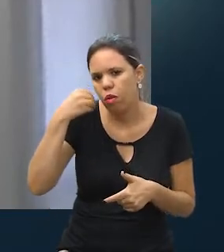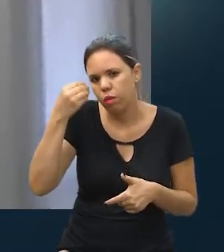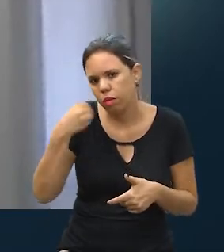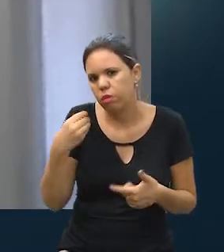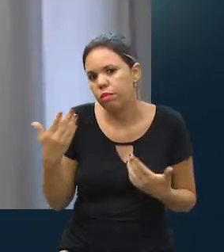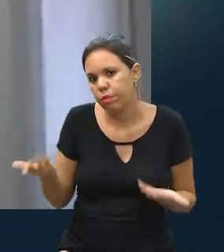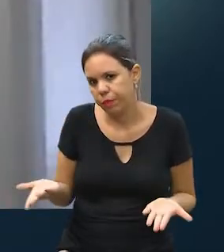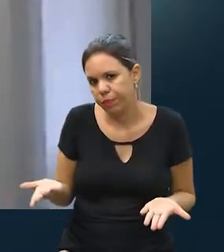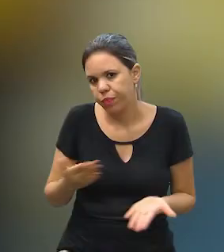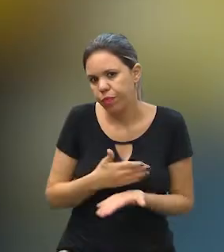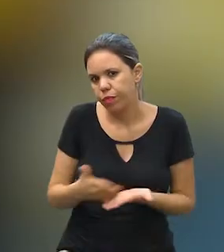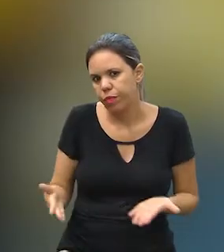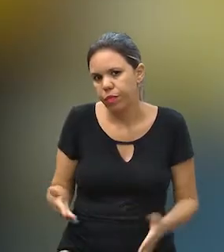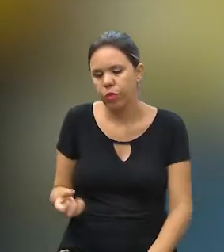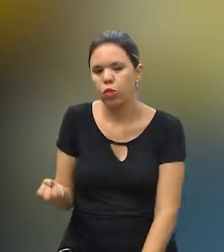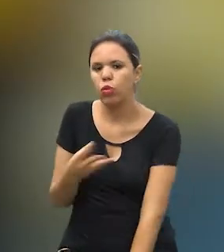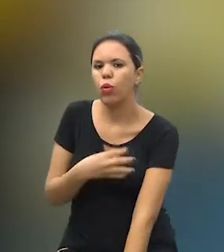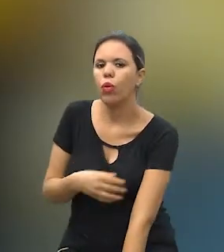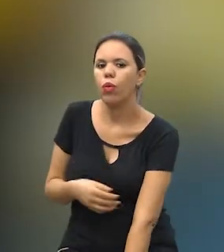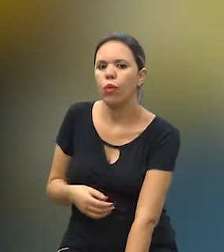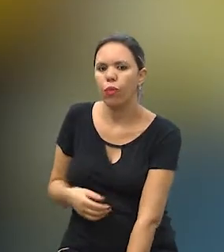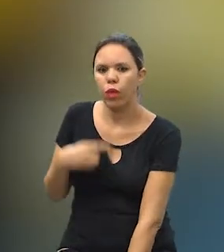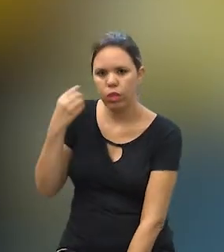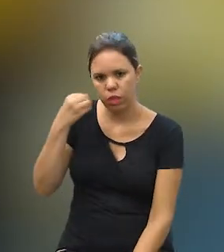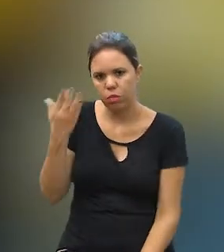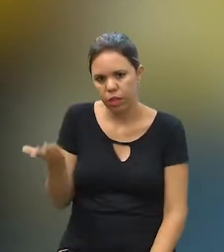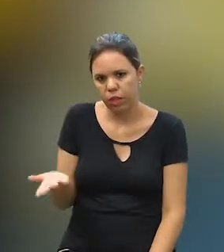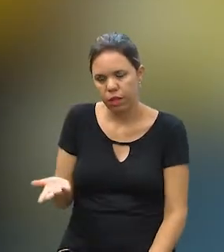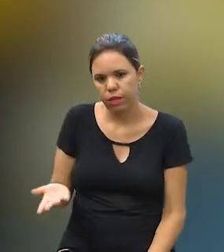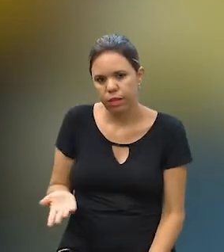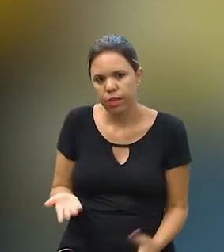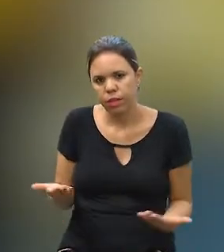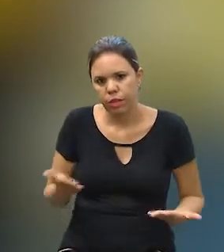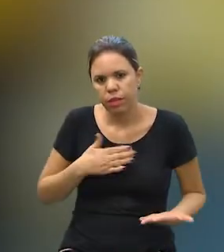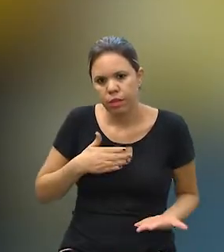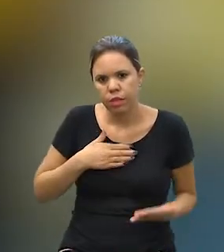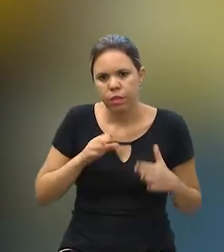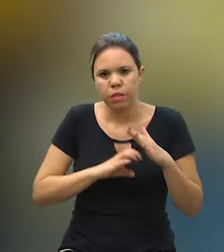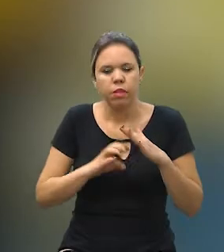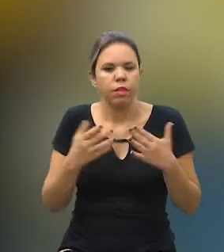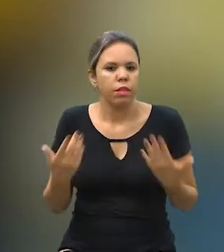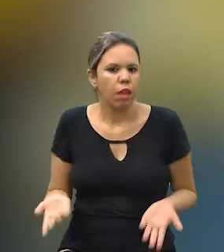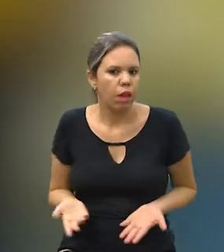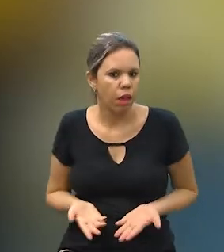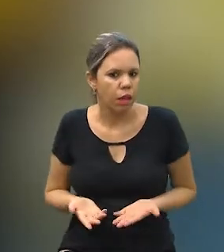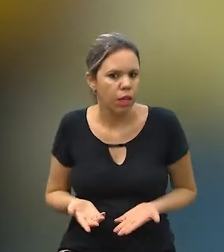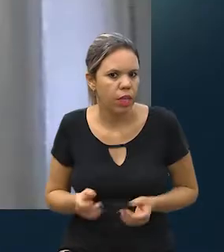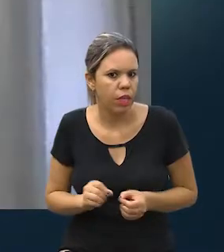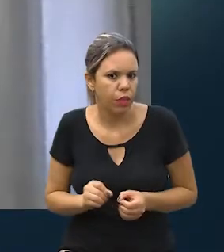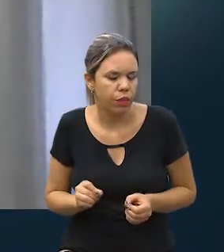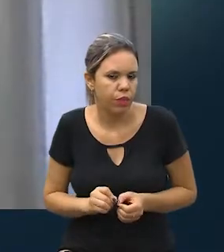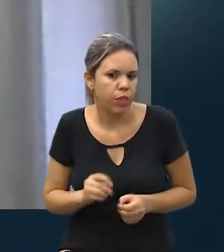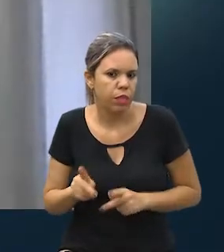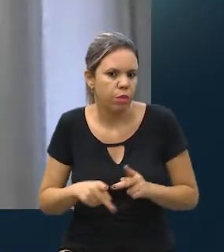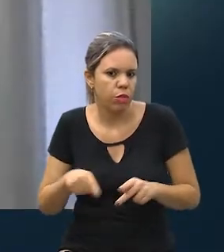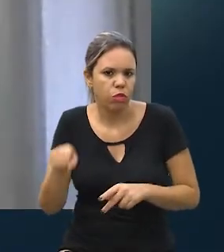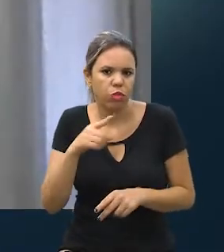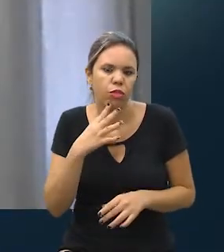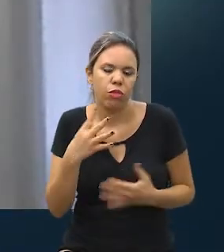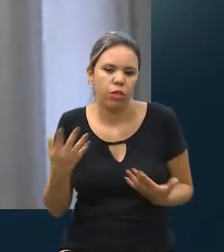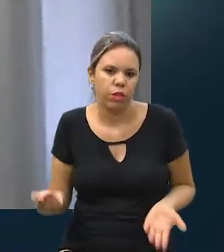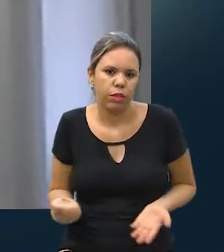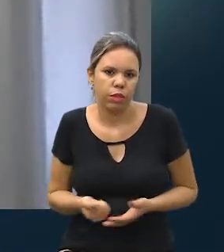né, já que eu estou começando numa coisa nova, apesar de ter experiência, né, agora é a minha empresa, Então, fiz divulgação para as pessoas que eu